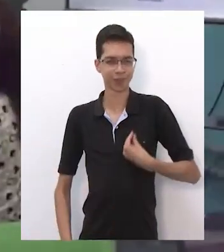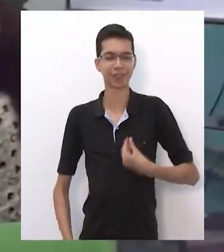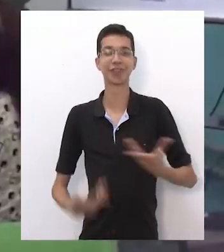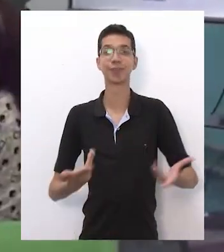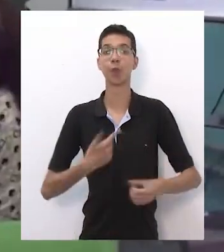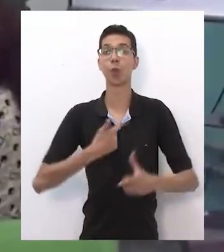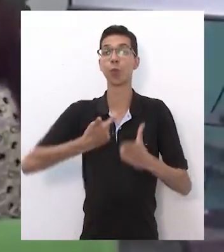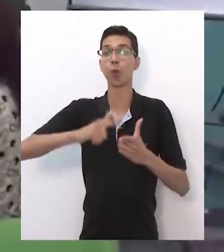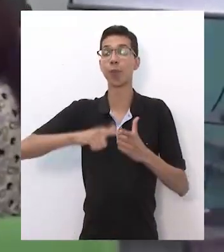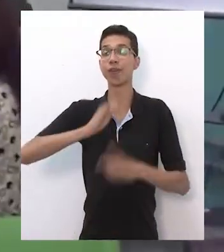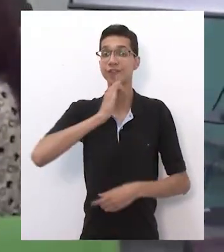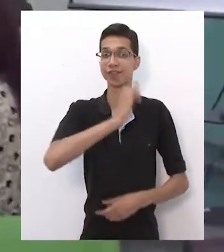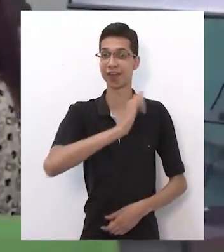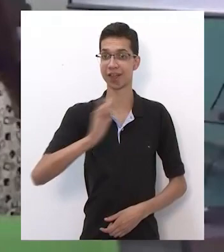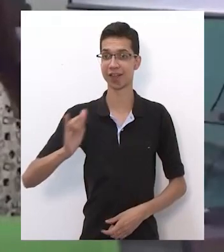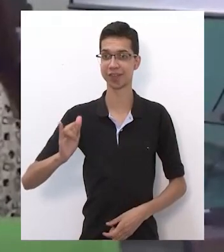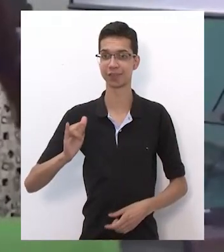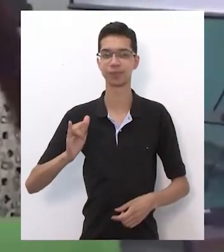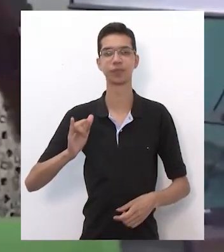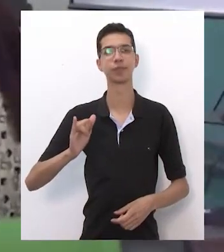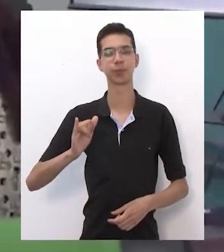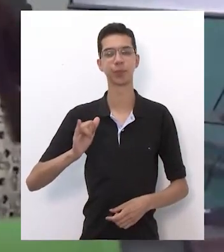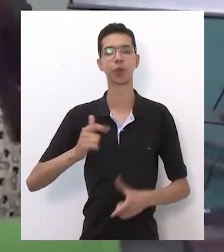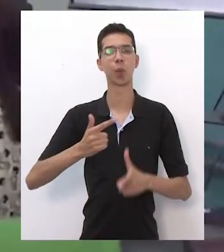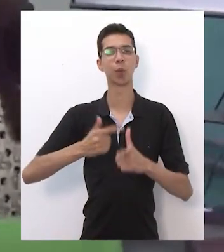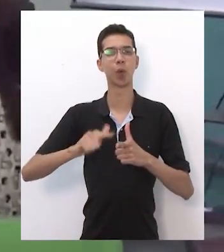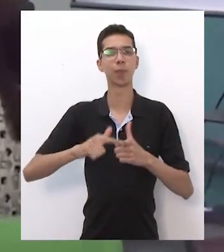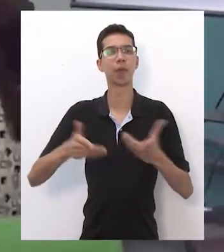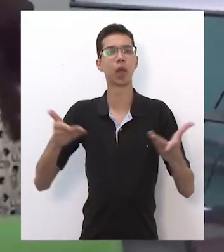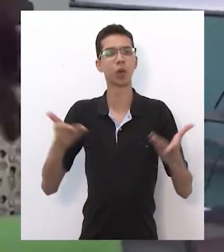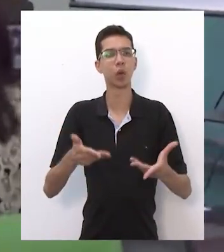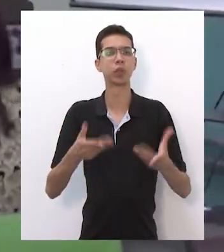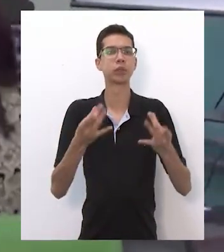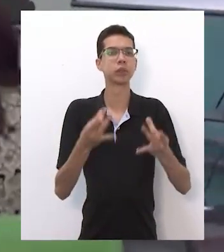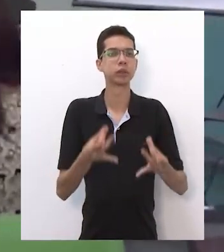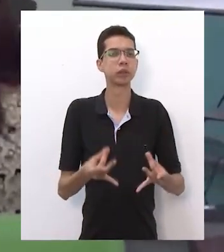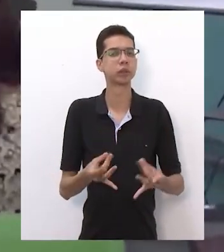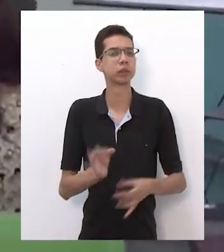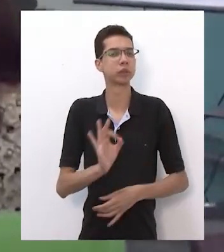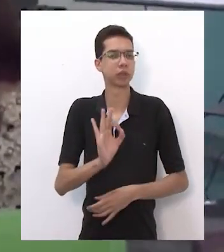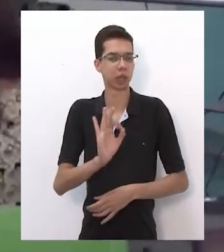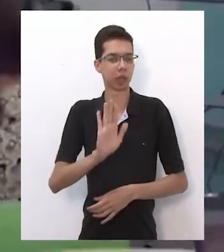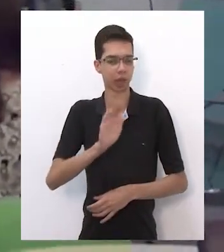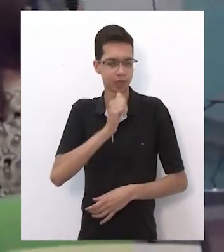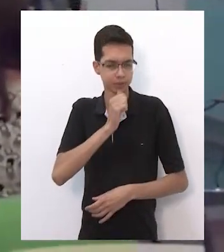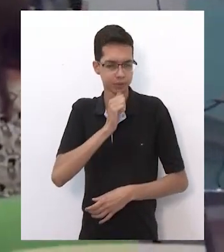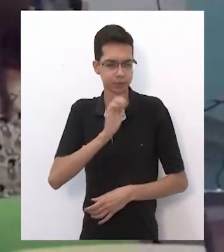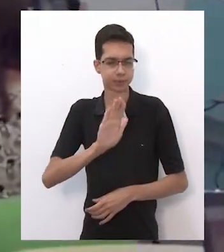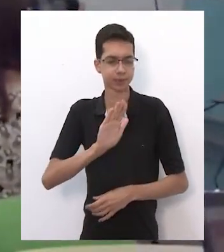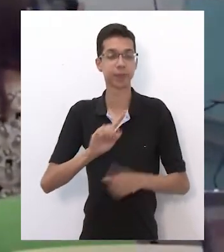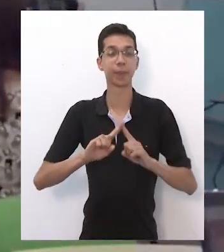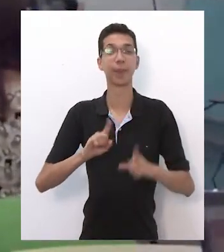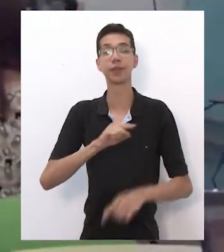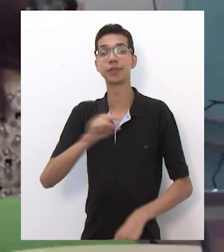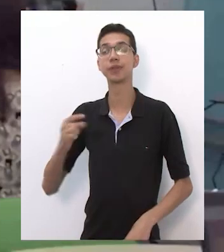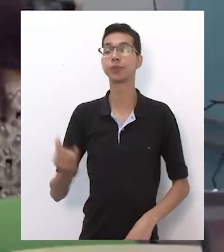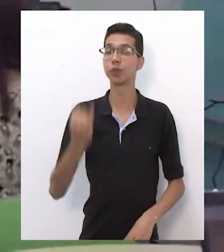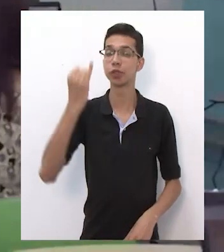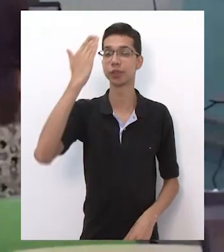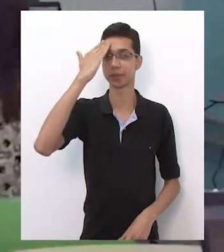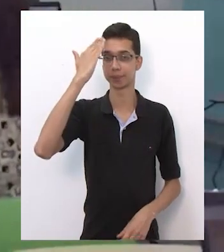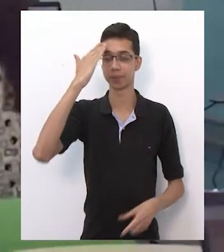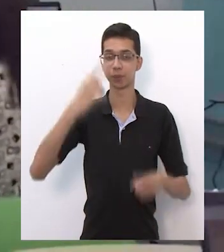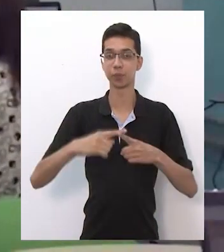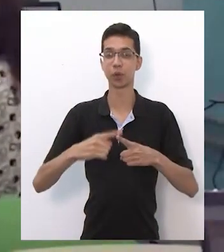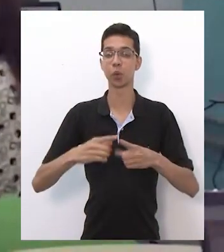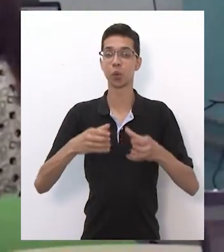um problema para vocês. A gente não vai fazer a definição do problema. Hoje o nosso problema está definido. Importante vocês saberem que quando vocês forem levar isso para os